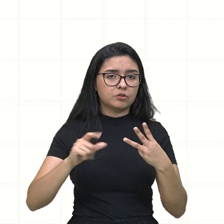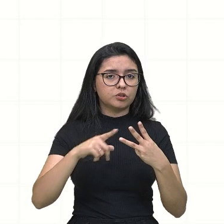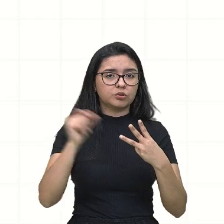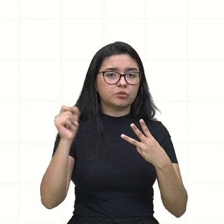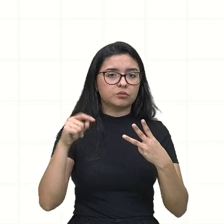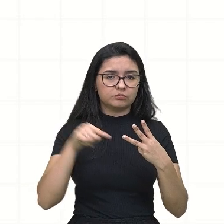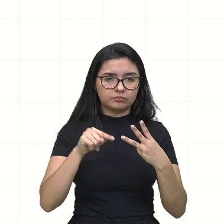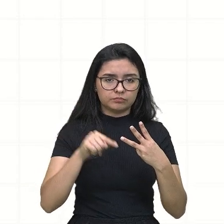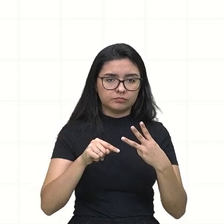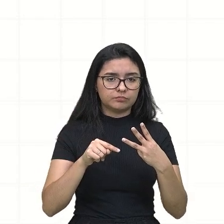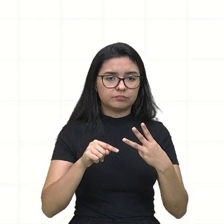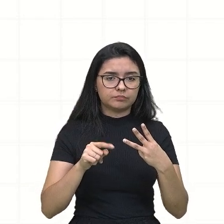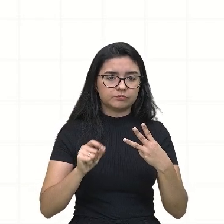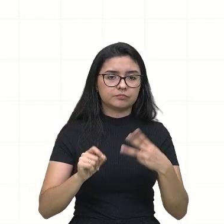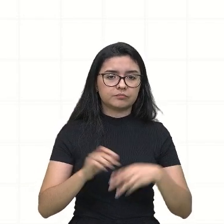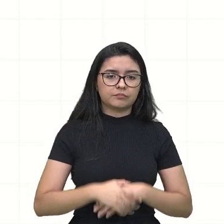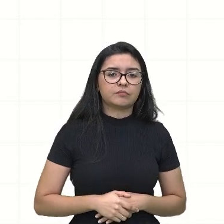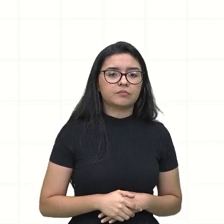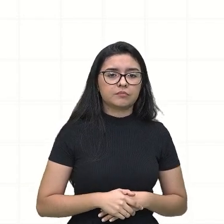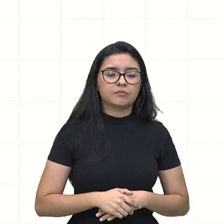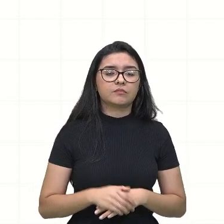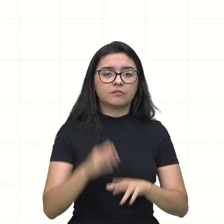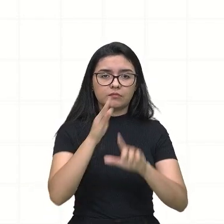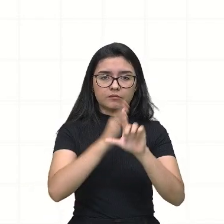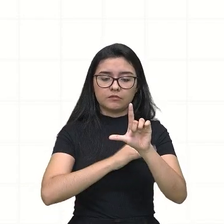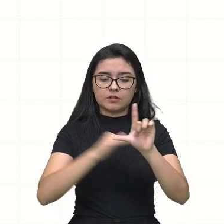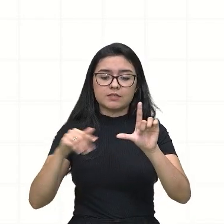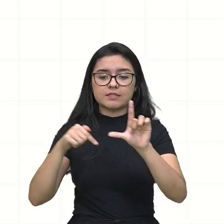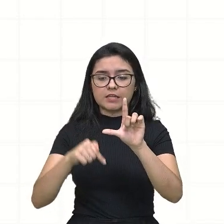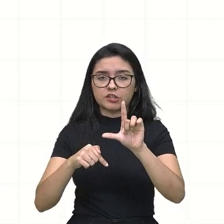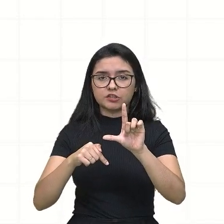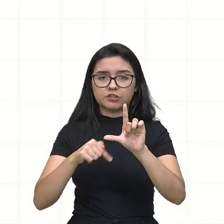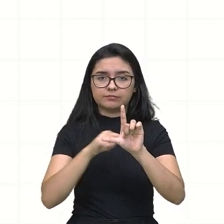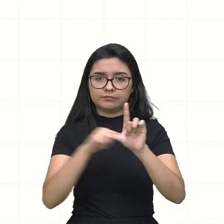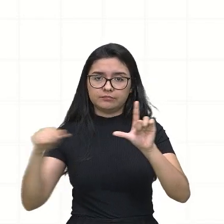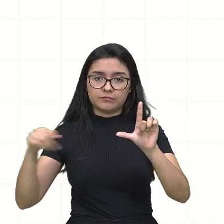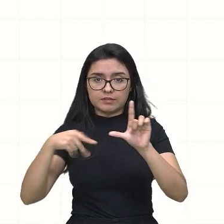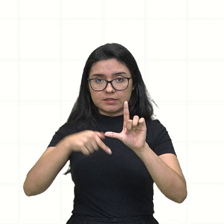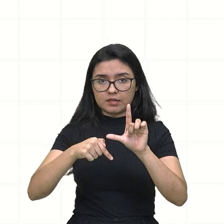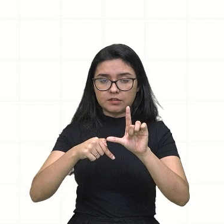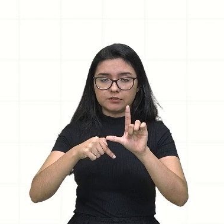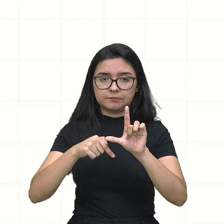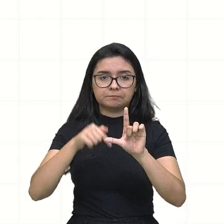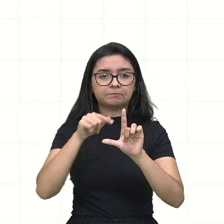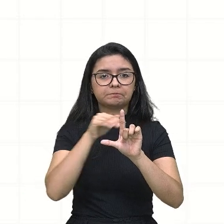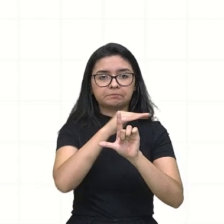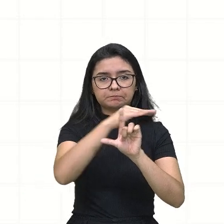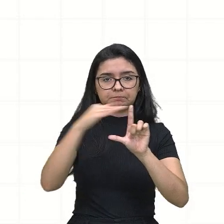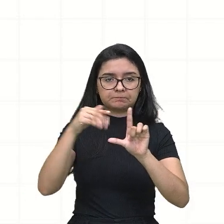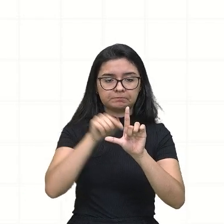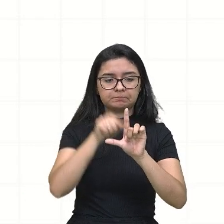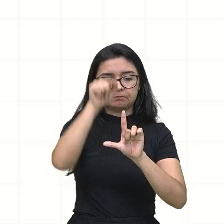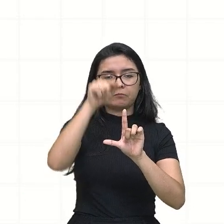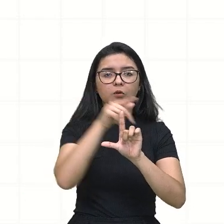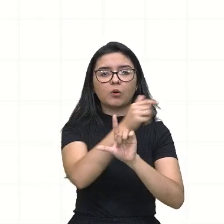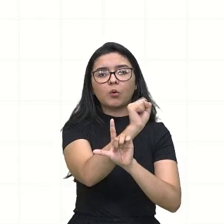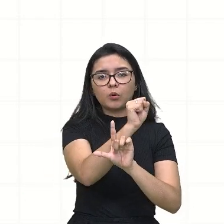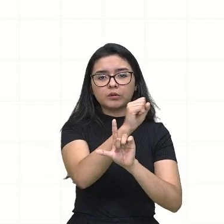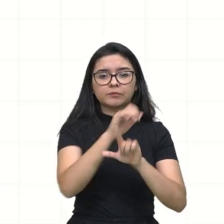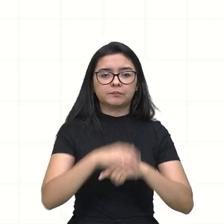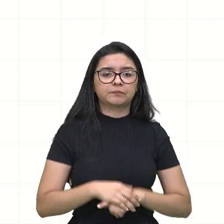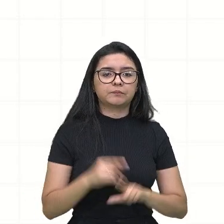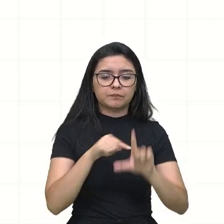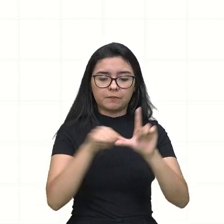esse outro assento aqui, ó, que está na posição 7, 8. 7 para